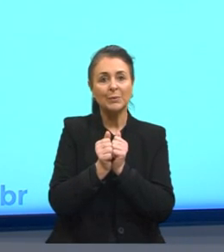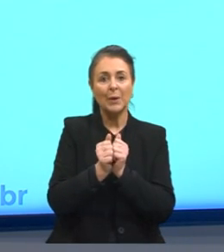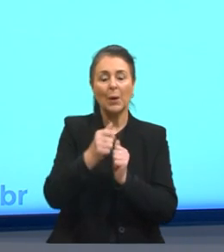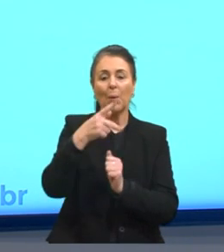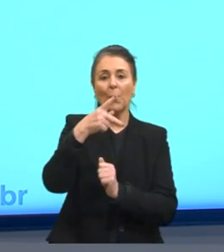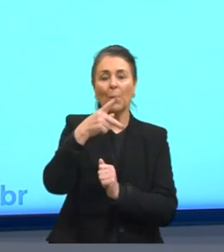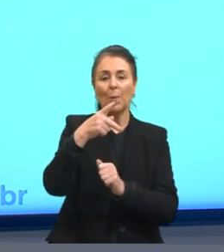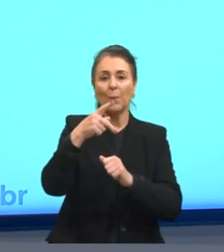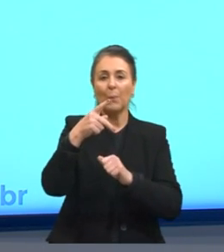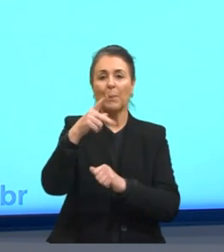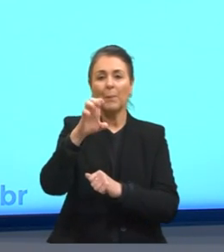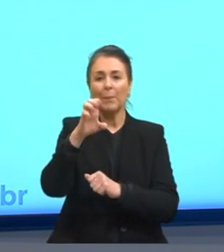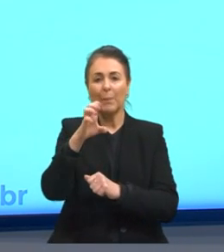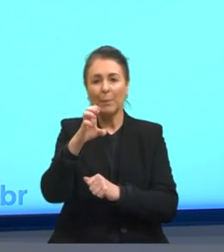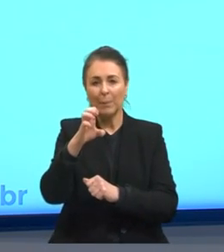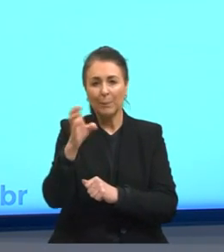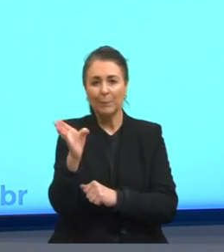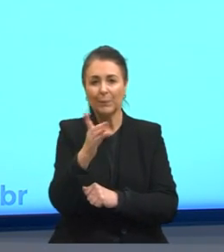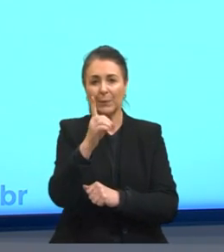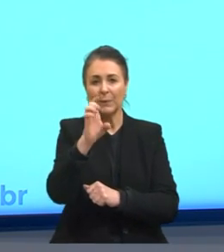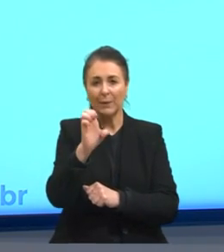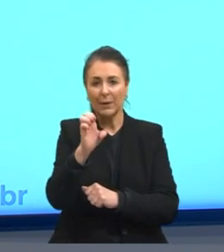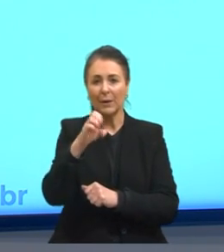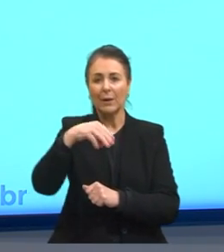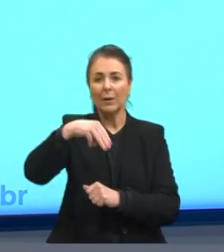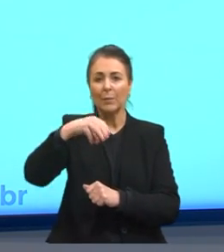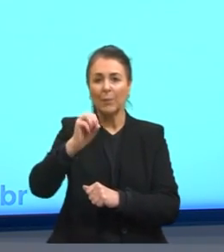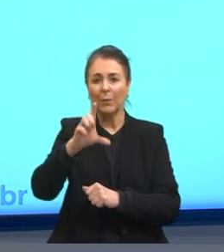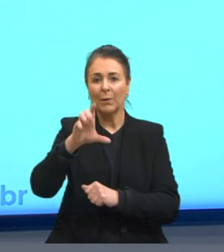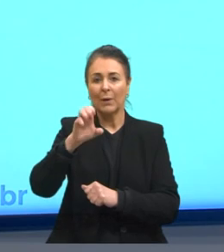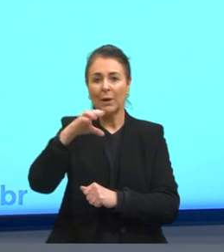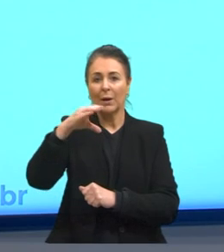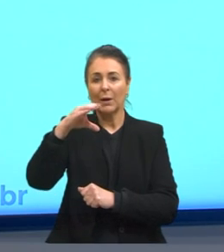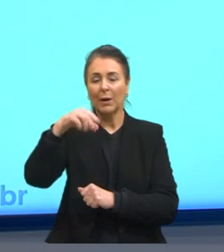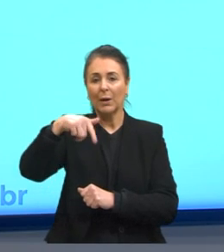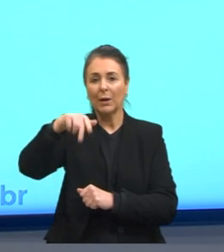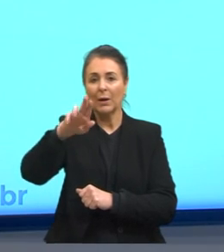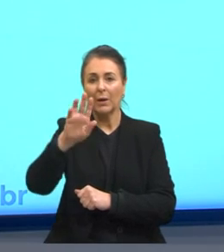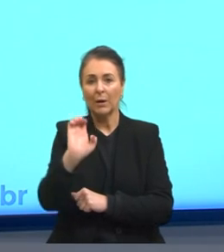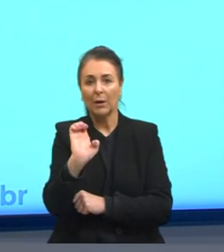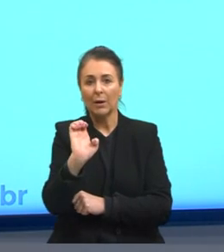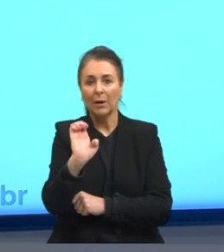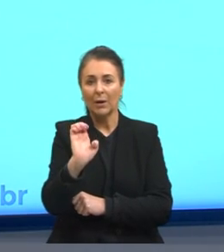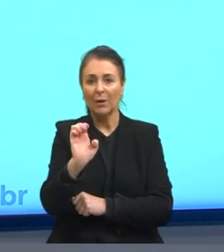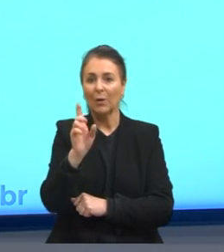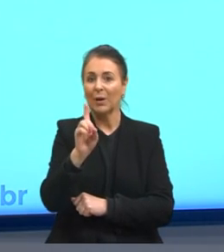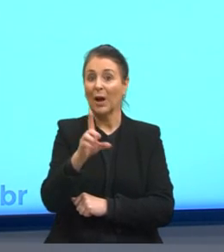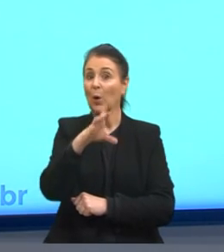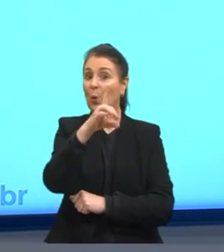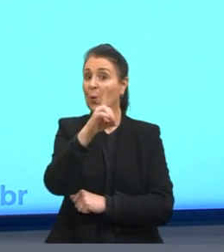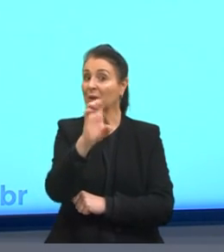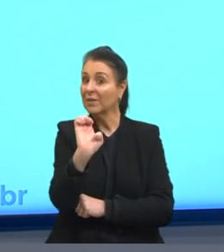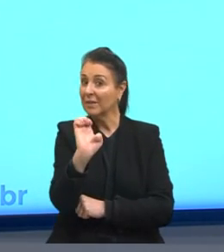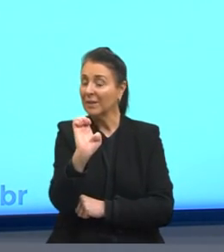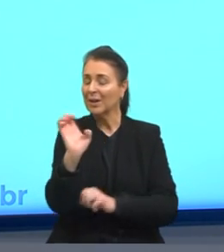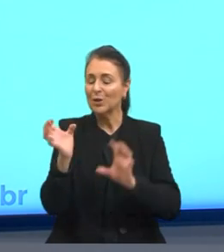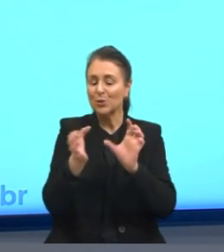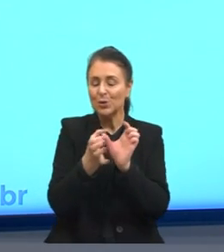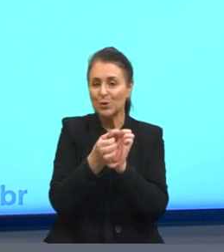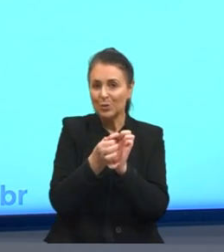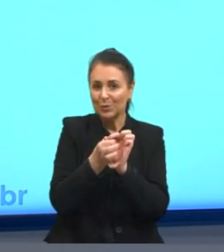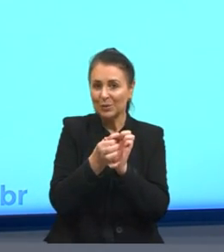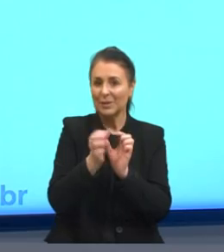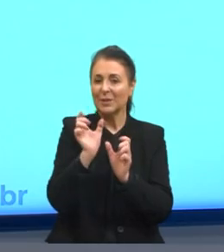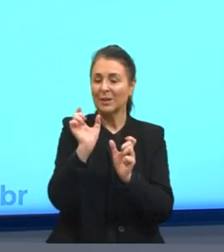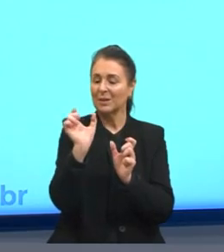moleque. A gente tem a palavra pé, tem a palavra moleque. A gente tem o de ali para juntar as duas palavras.